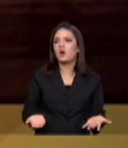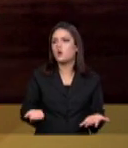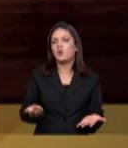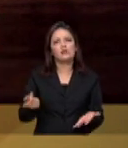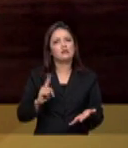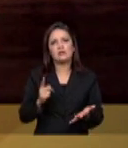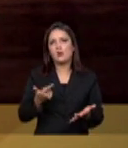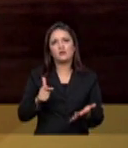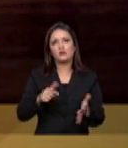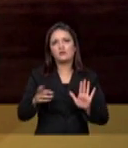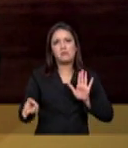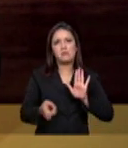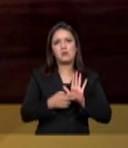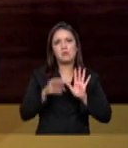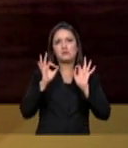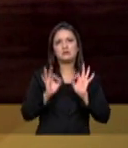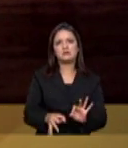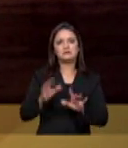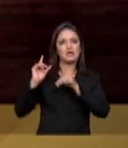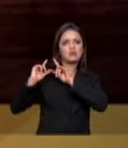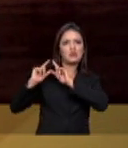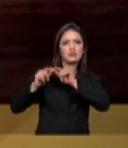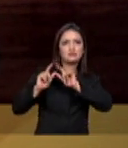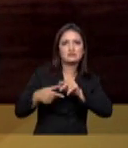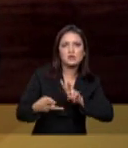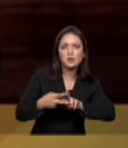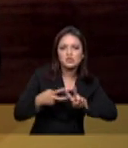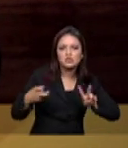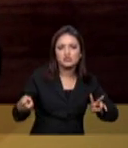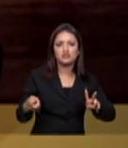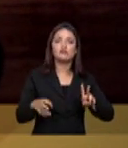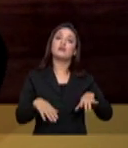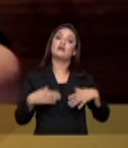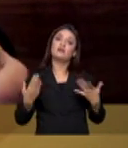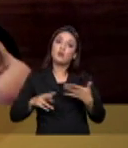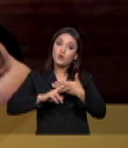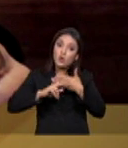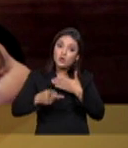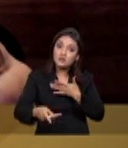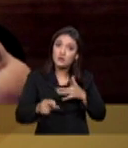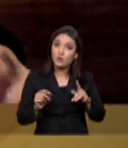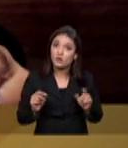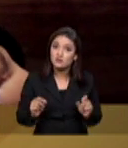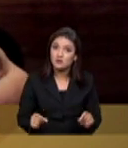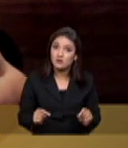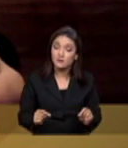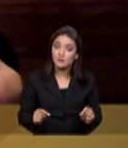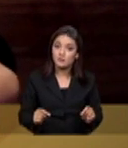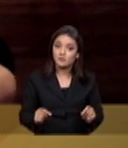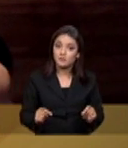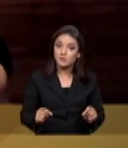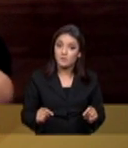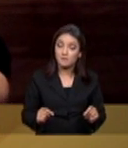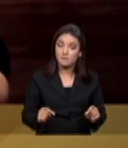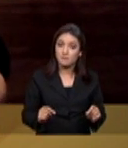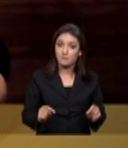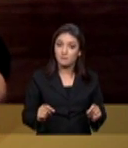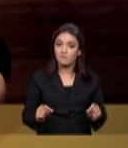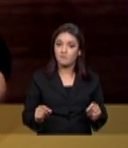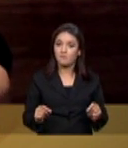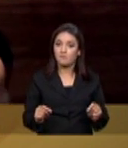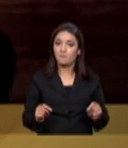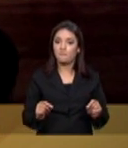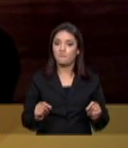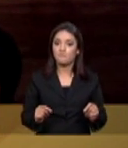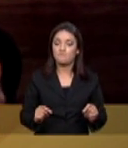da ocupação indígena sobre determinada área um consequência continua A Procuradoria da República